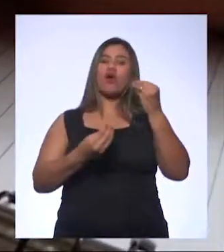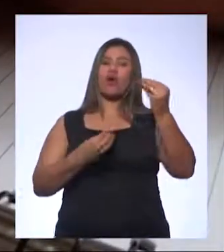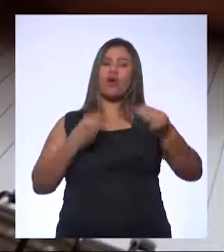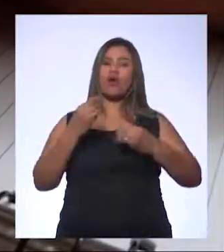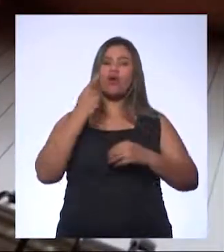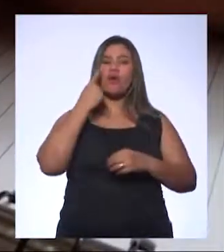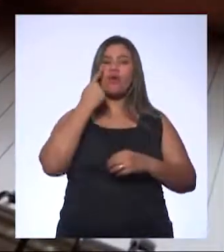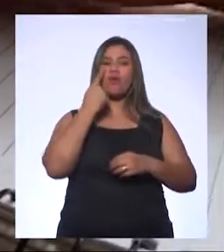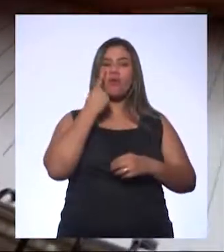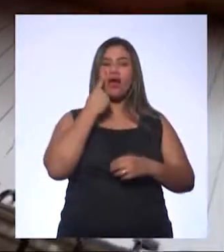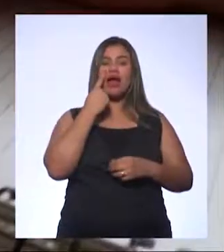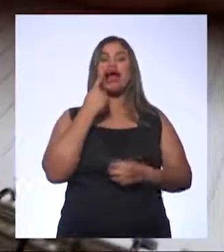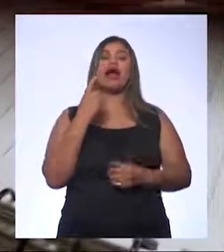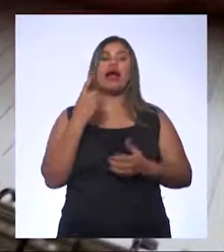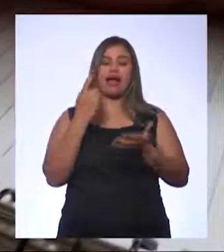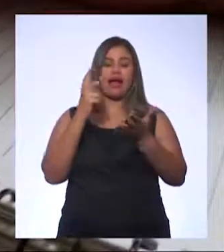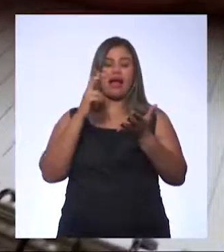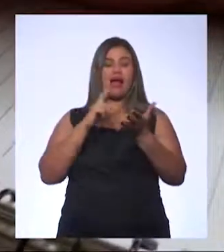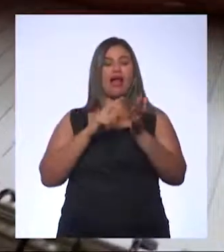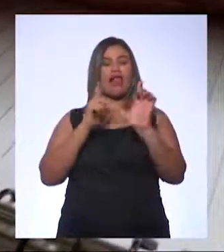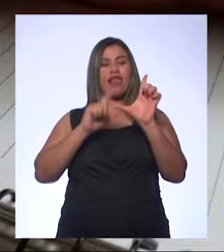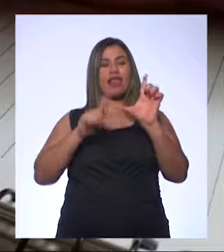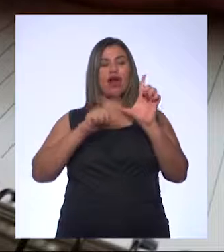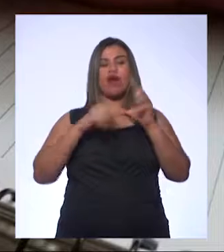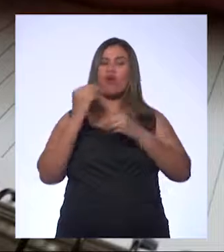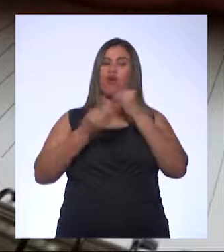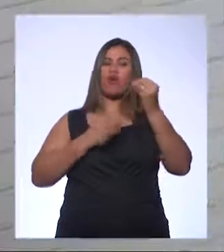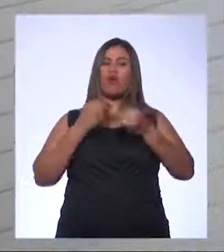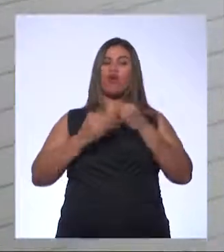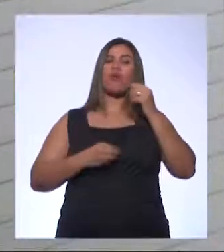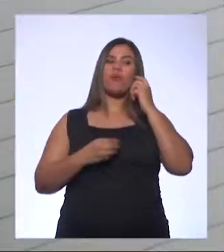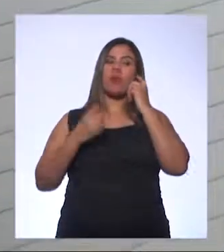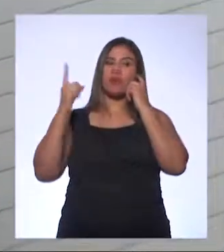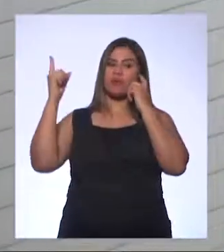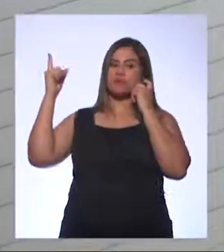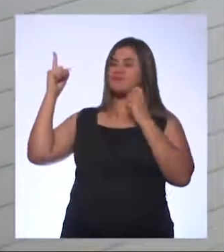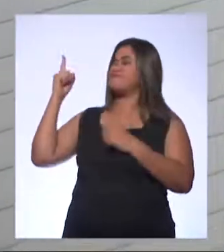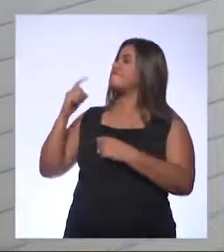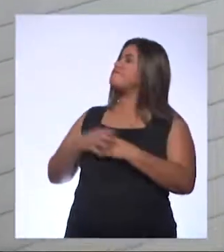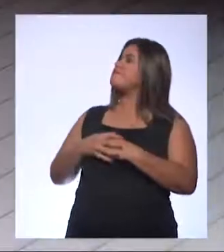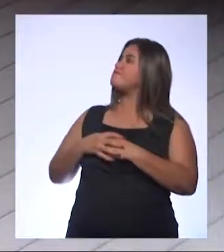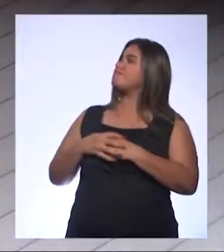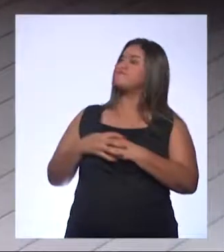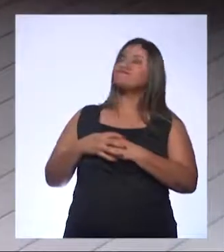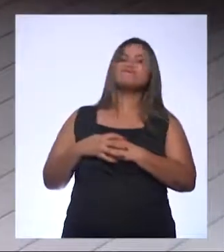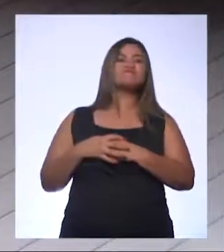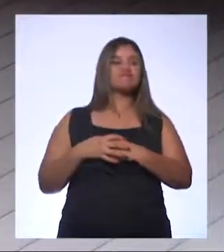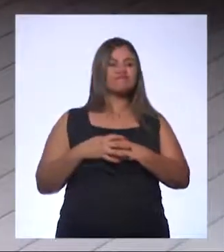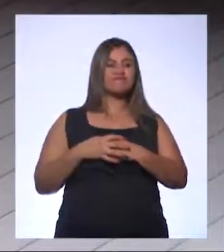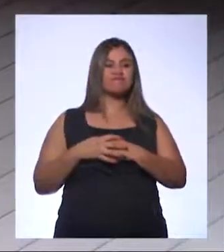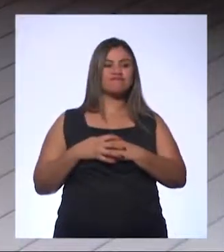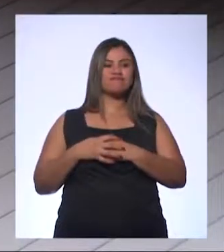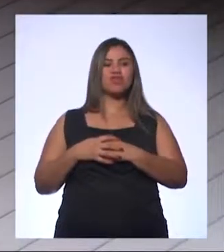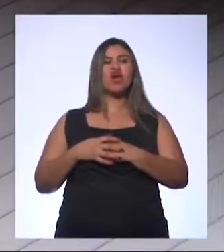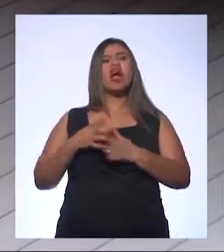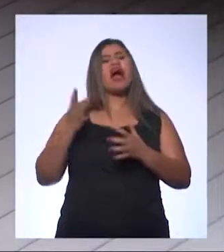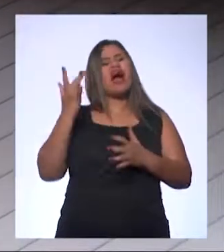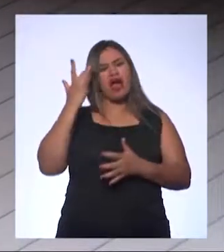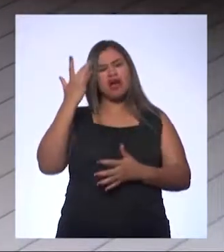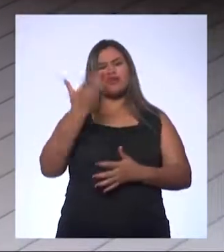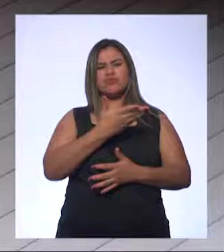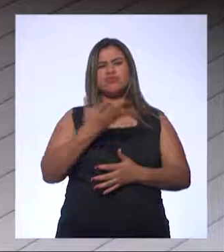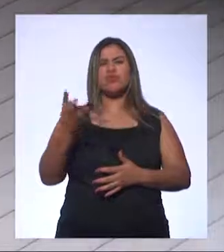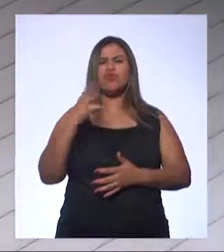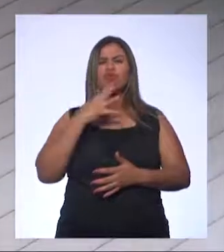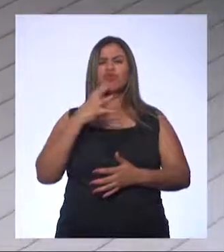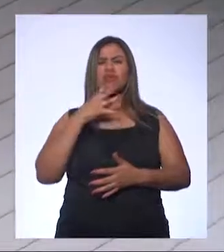as duas caligrafias essenciais para o seu lettering. E a primeira é o brush lettering. Bom, acho que todo mundo aqui conhece